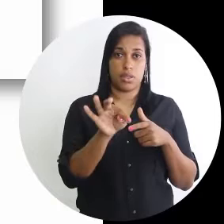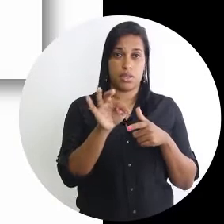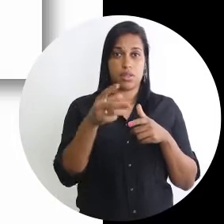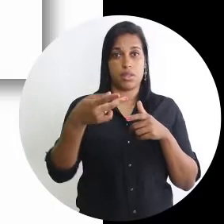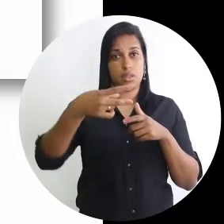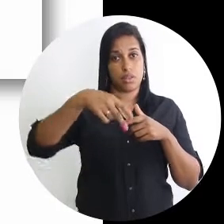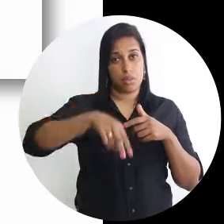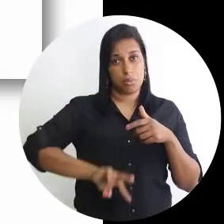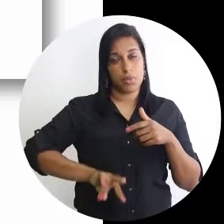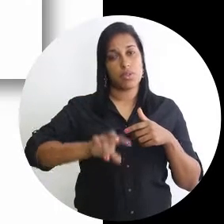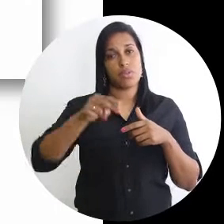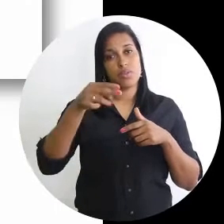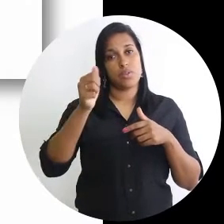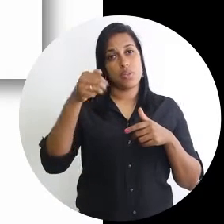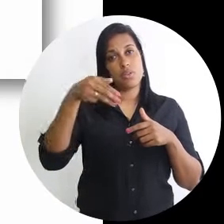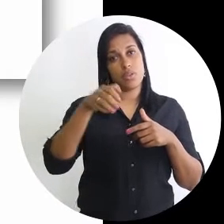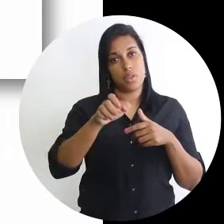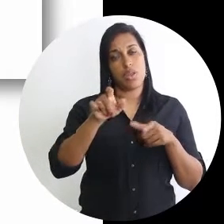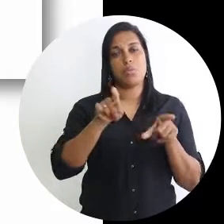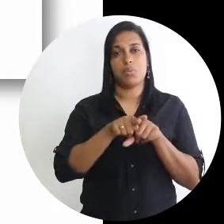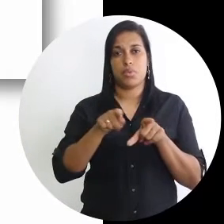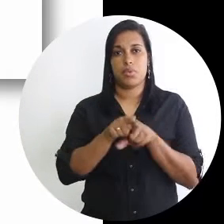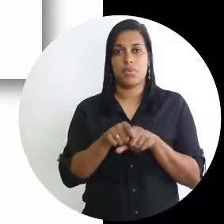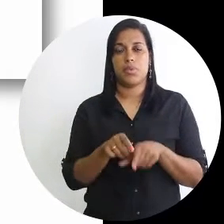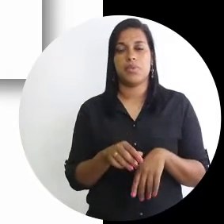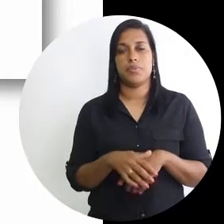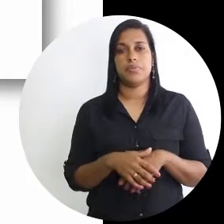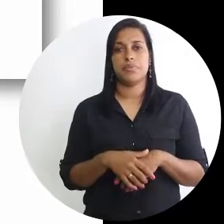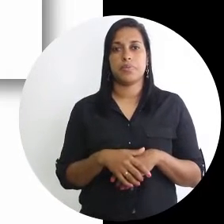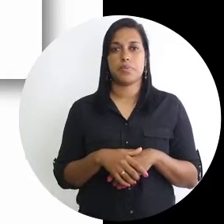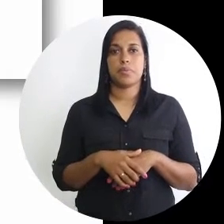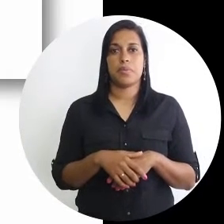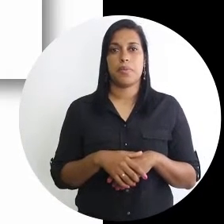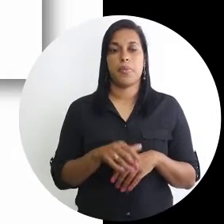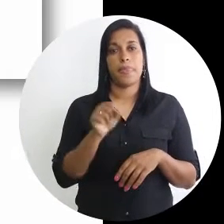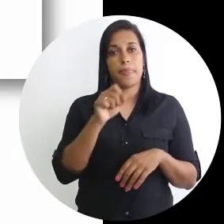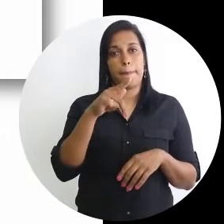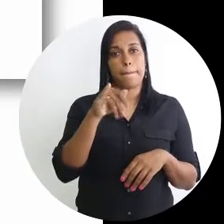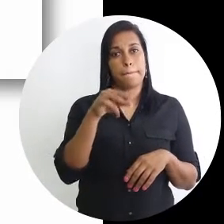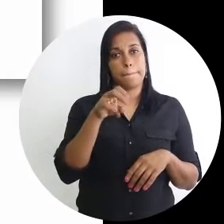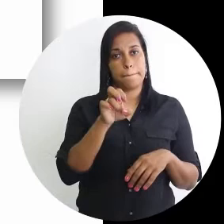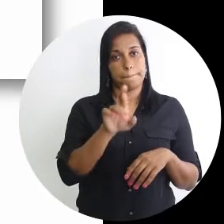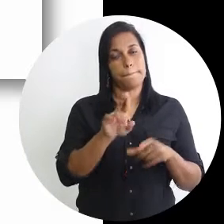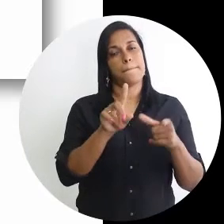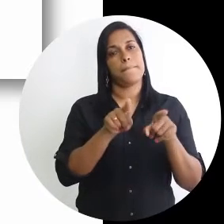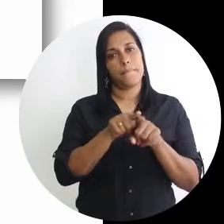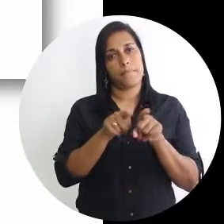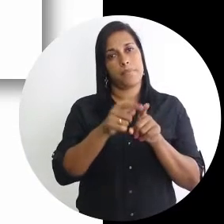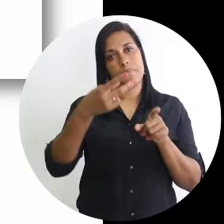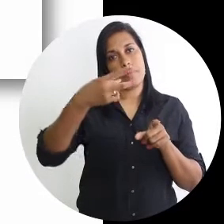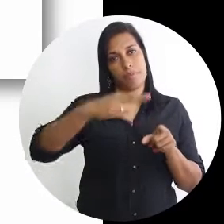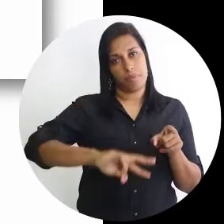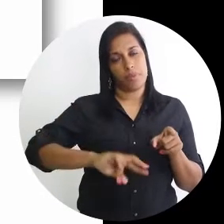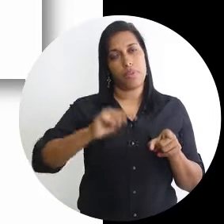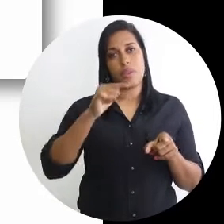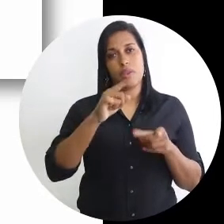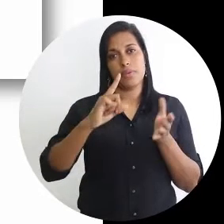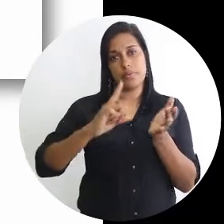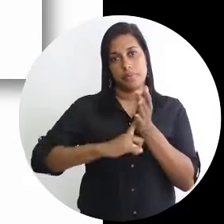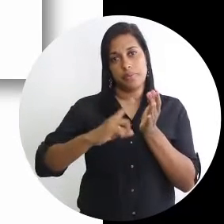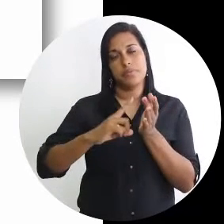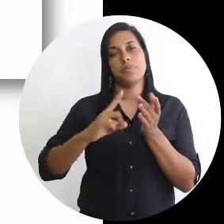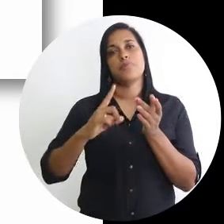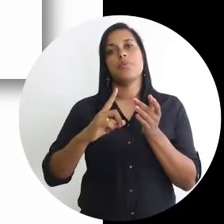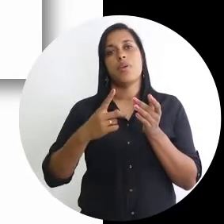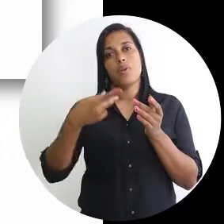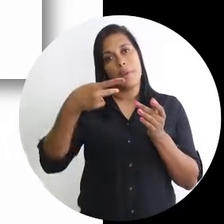abaixo do name, certo, do componente name. Esse spinner times está abaixo do componente name e esse botão